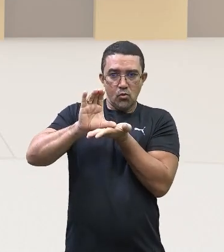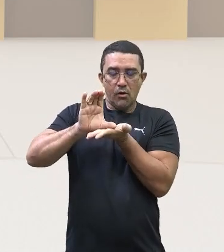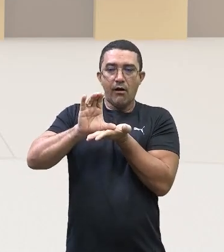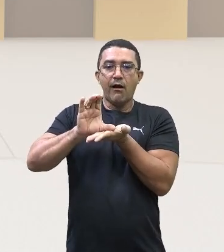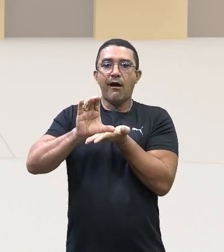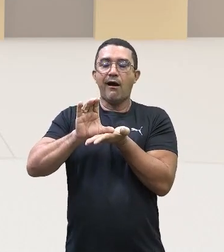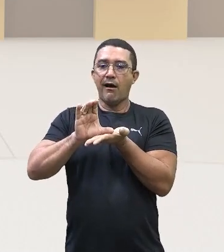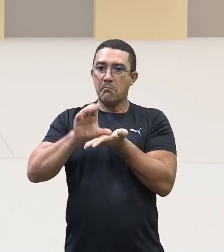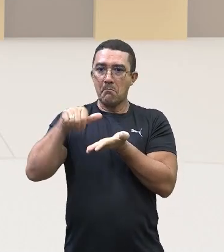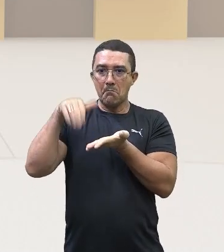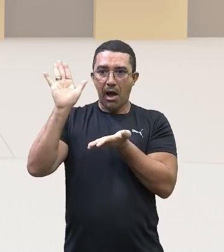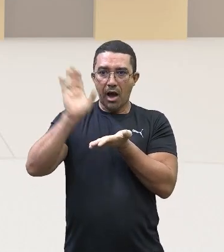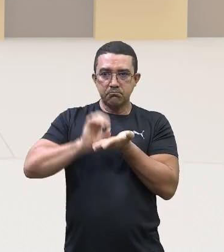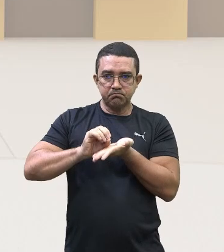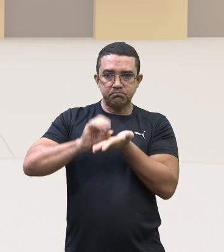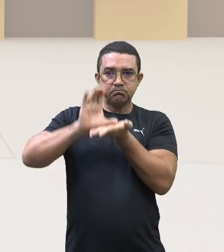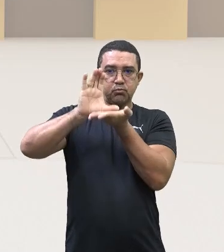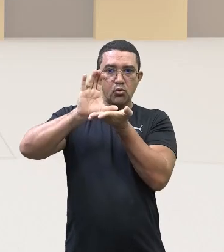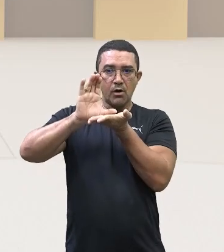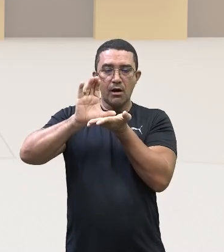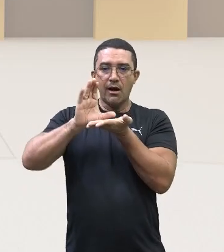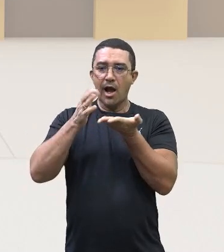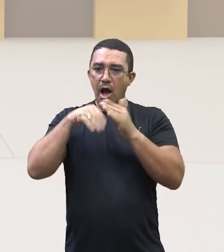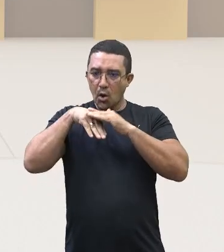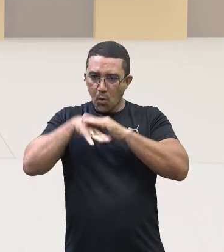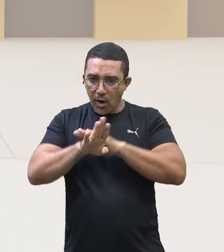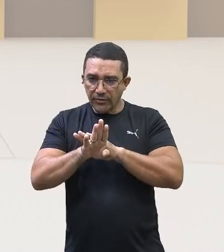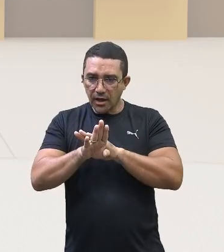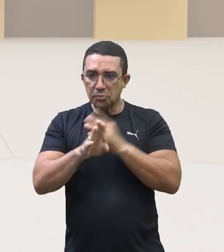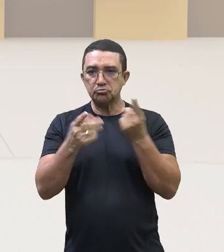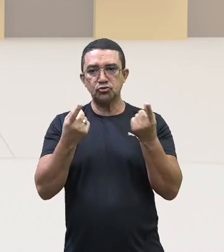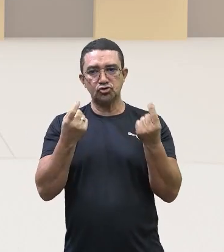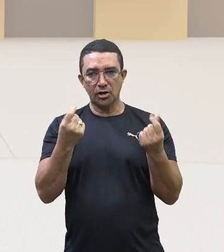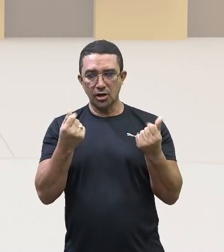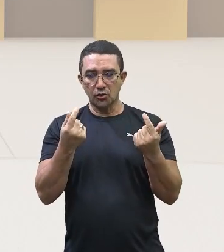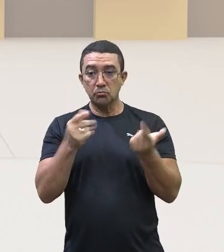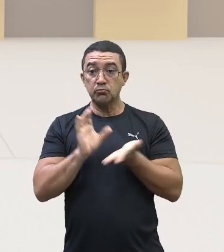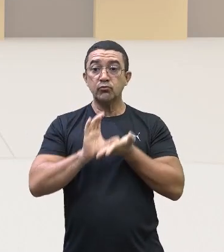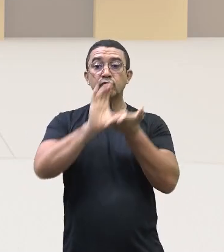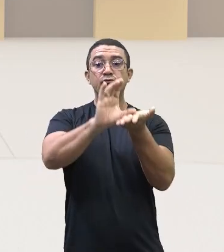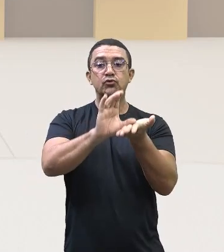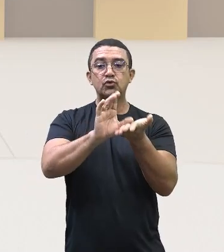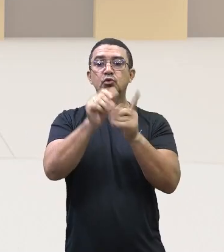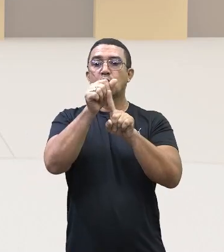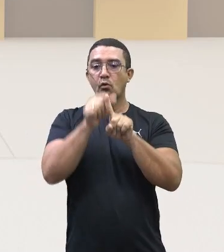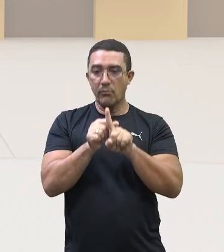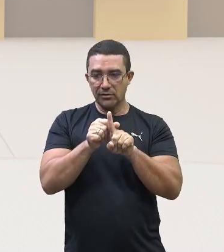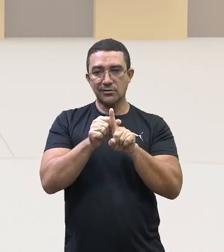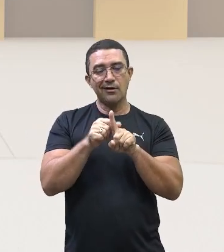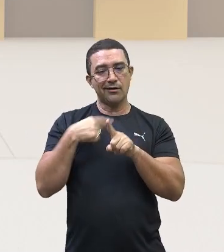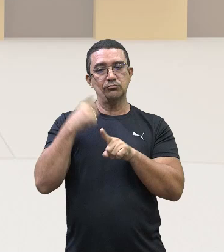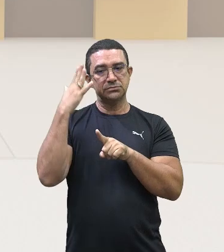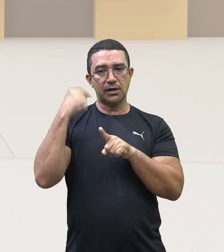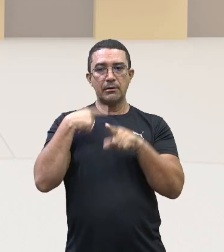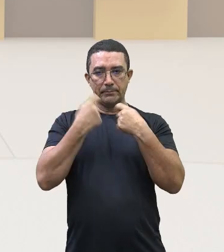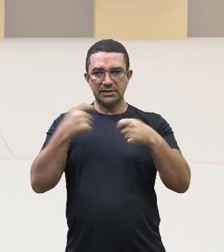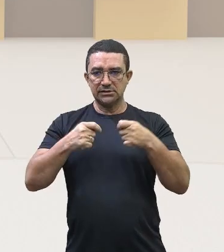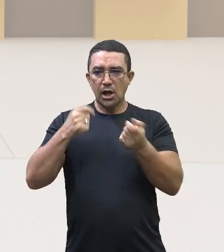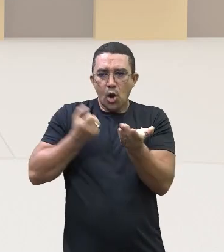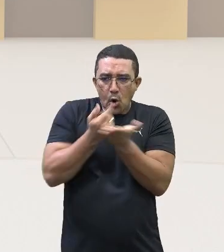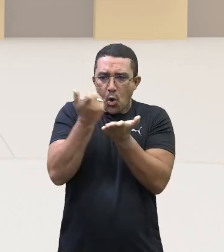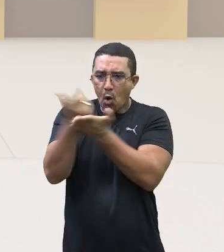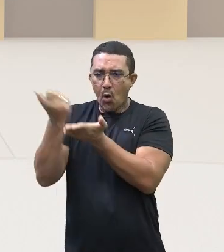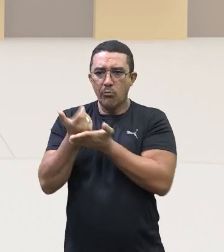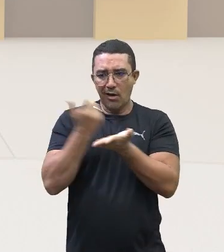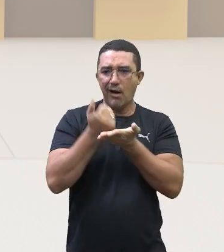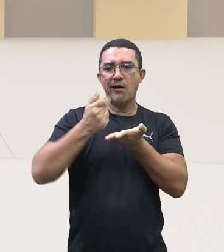Que foi a mais daquilo que eu estava esperando. Guardei aquele dinheiro para investir ali no mês que eu sei que eu vou precisar comprar mais coisas, né? Porque